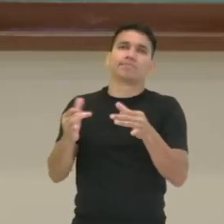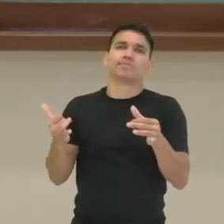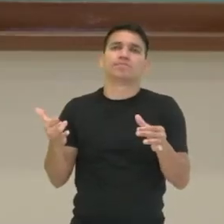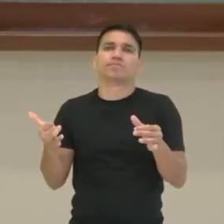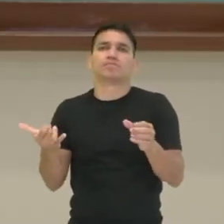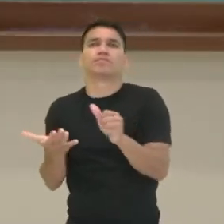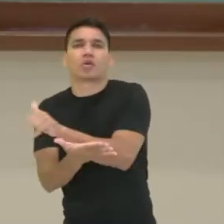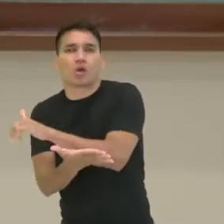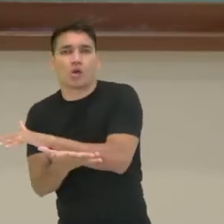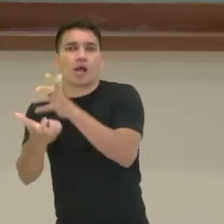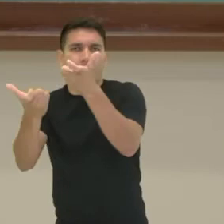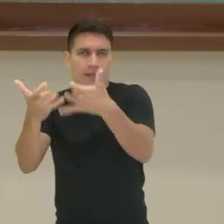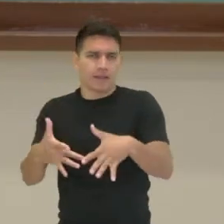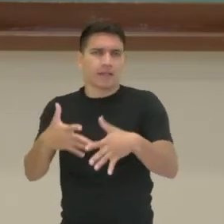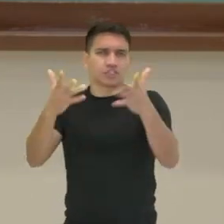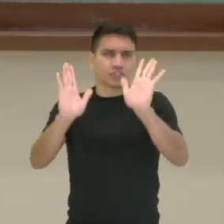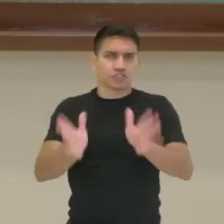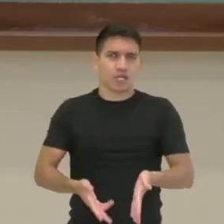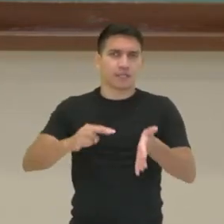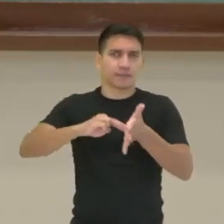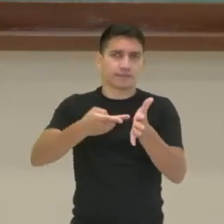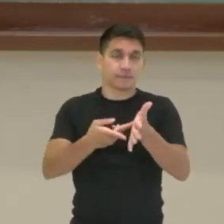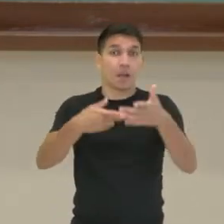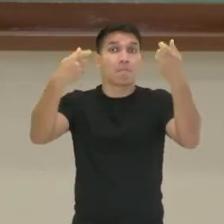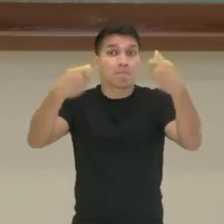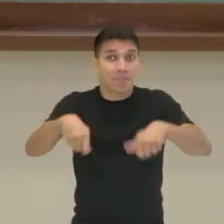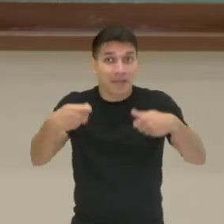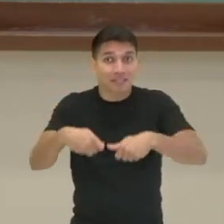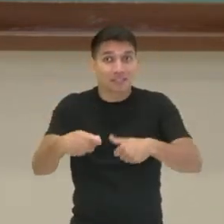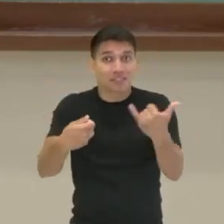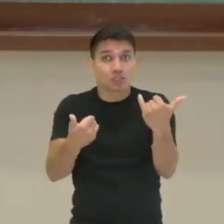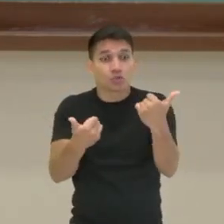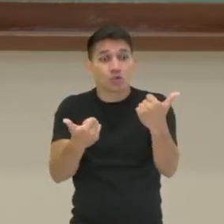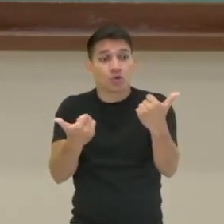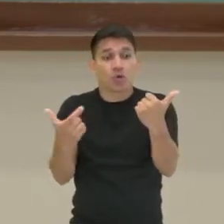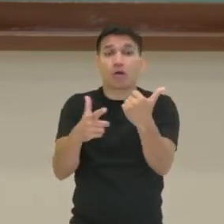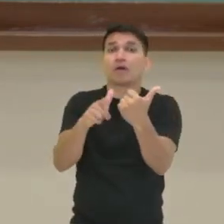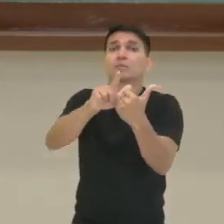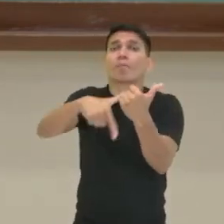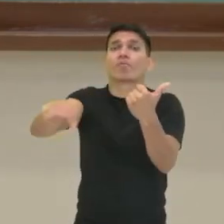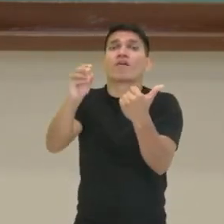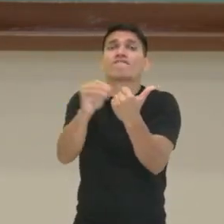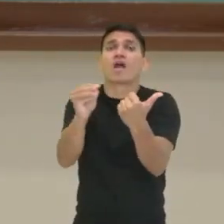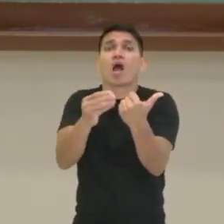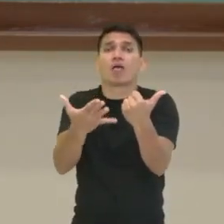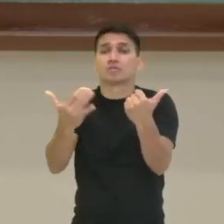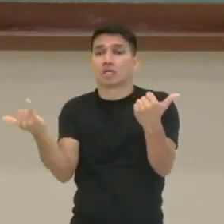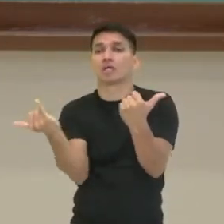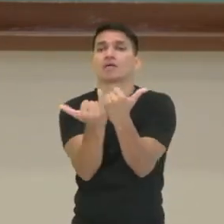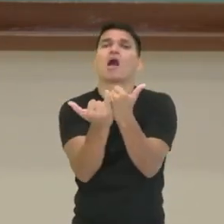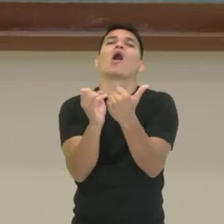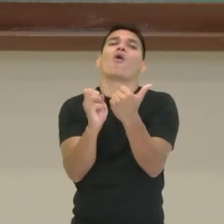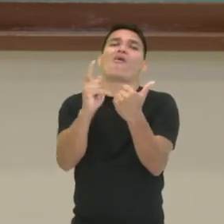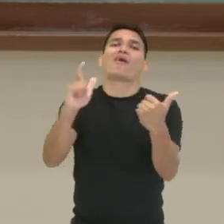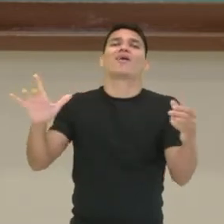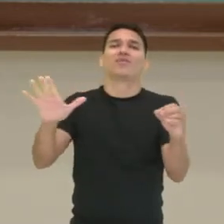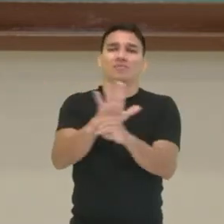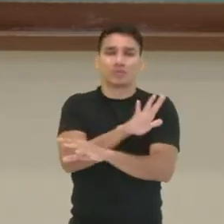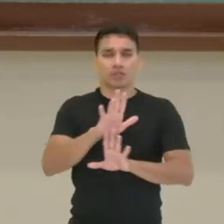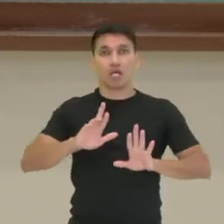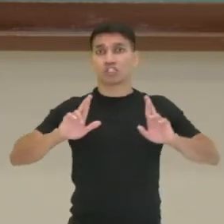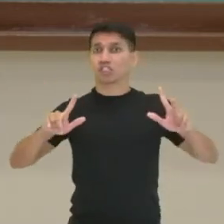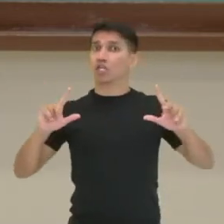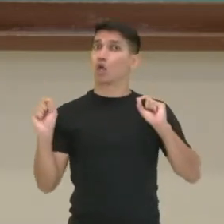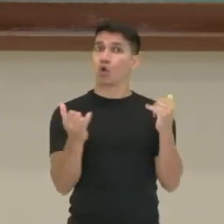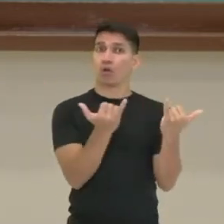que eu acabei de falar. Preciso de outra oração para ter sentido completo. Ao contrário do período composto